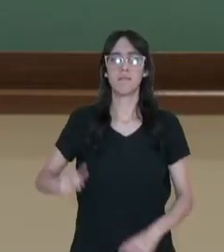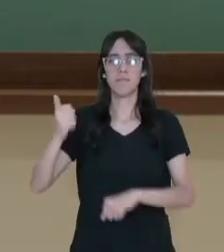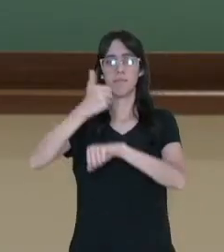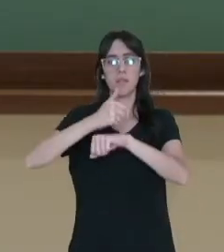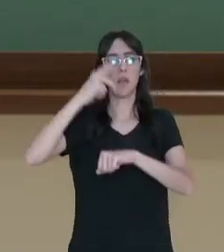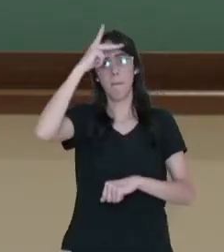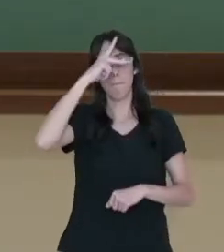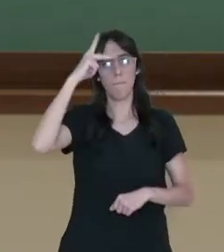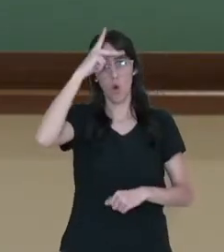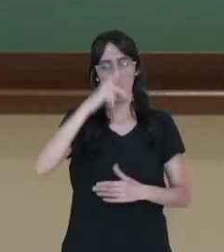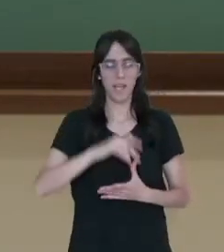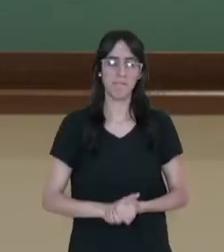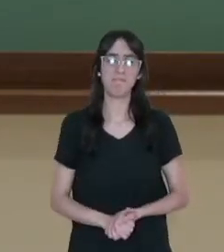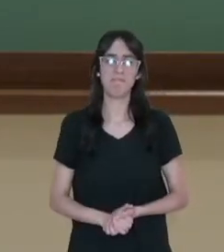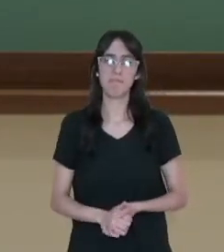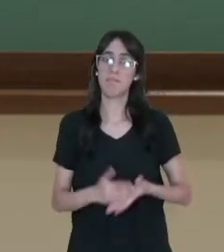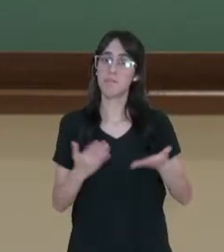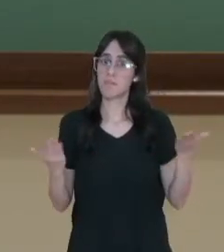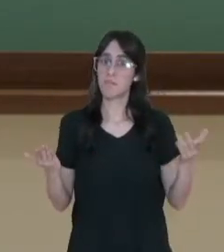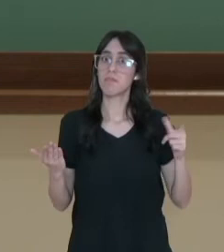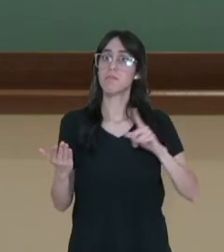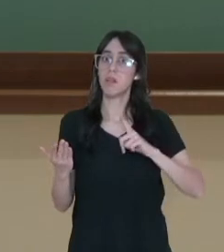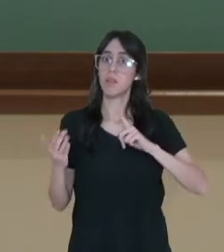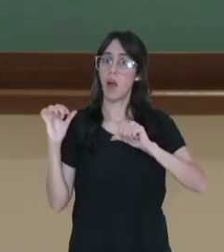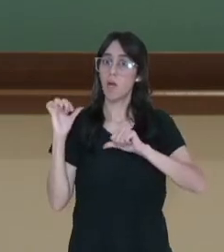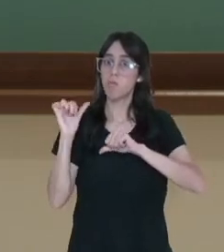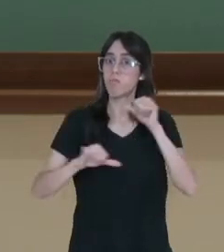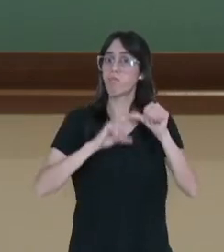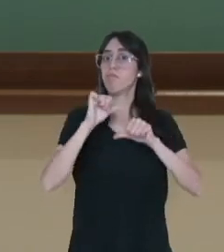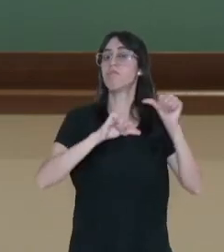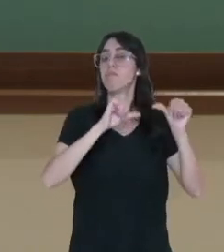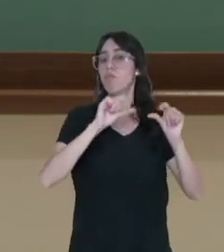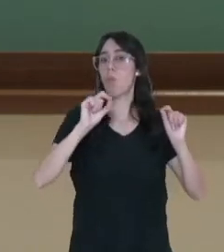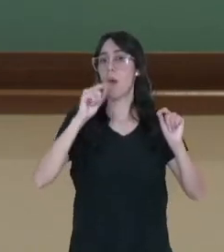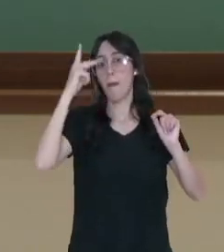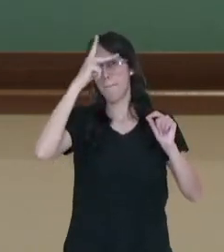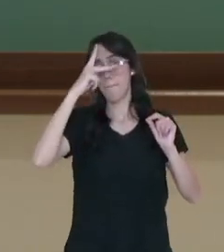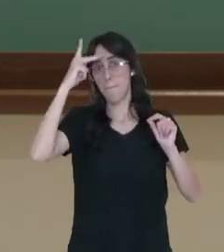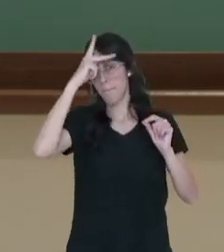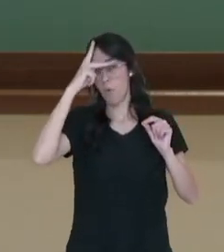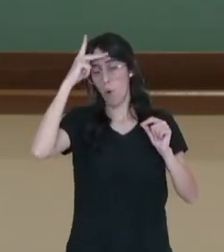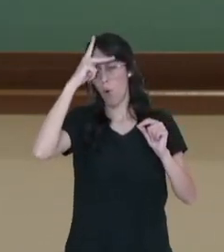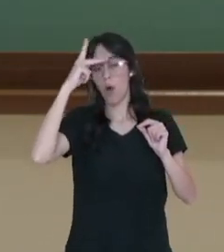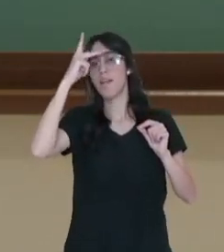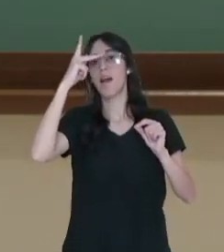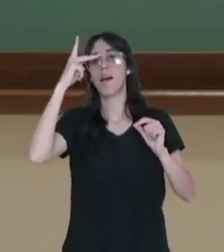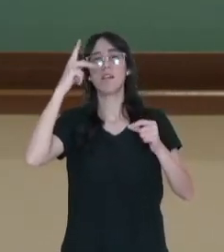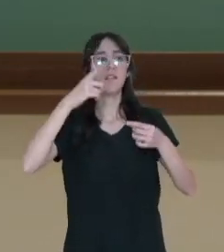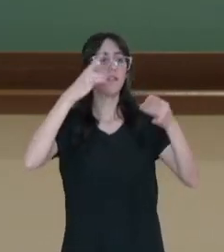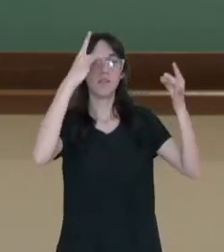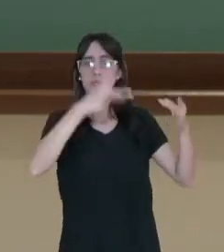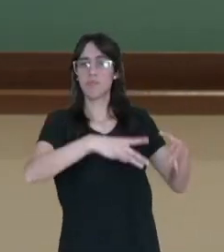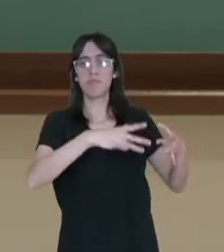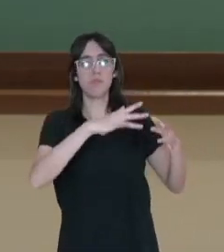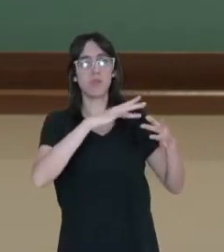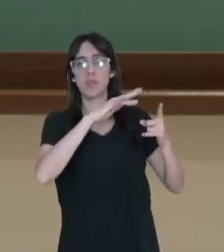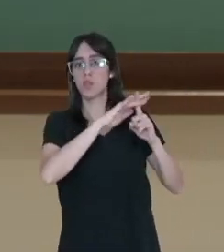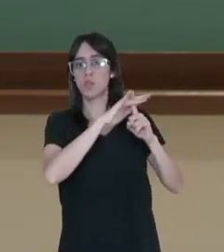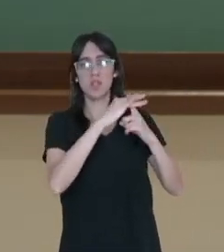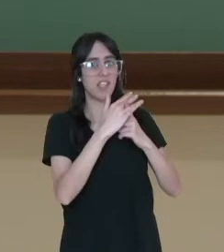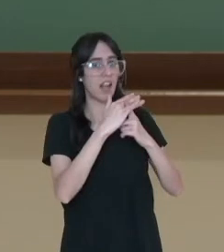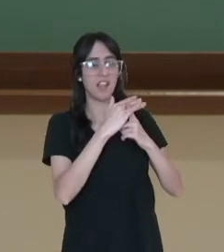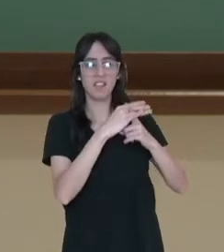Polônia. Então aí você tem já uma mudança também, a Polônia abandonando o bloco socialista, influenciado pela